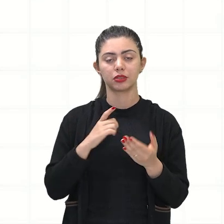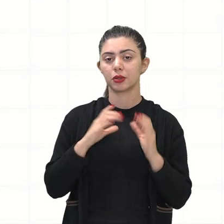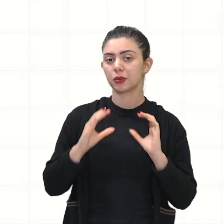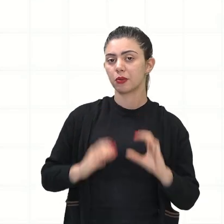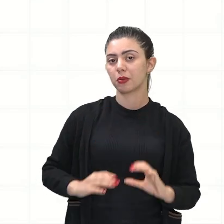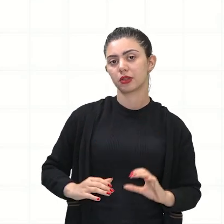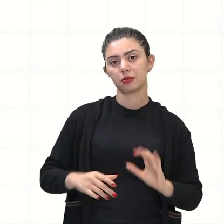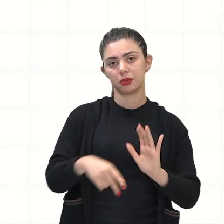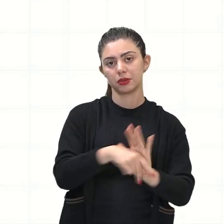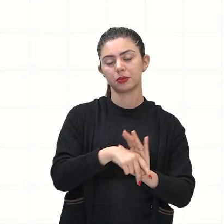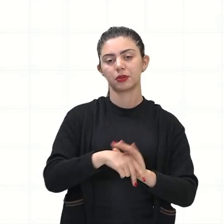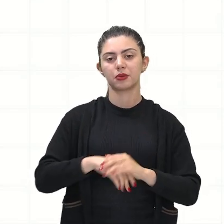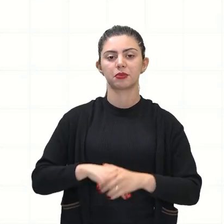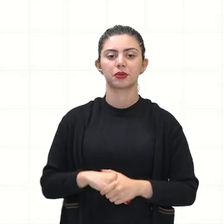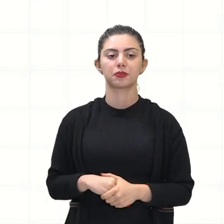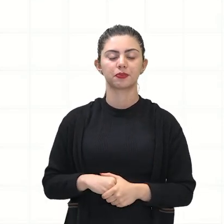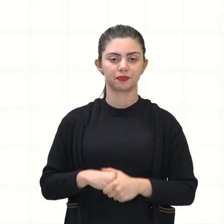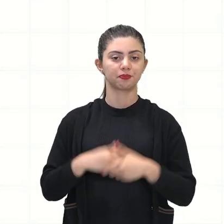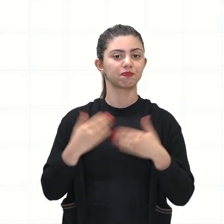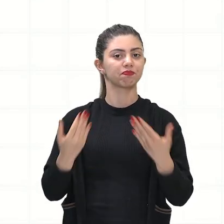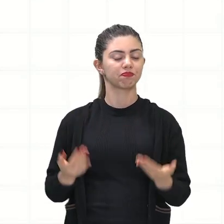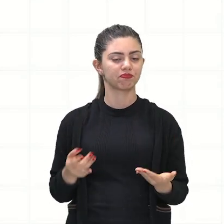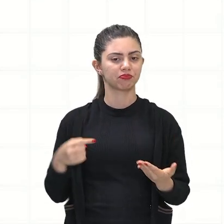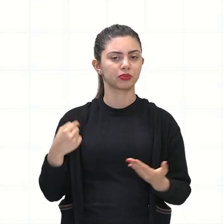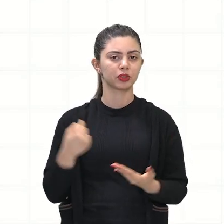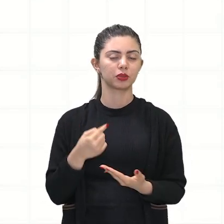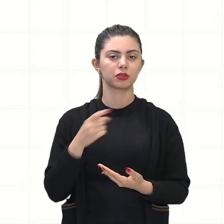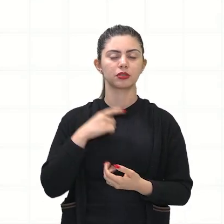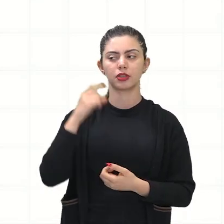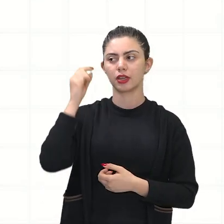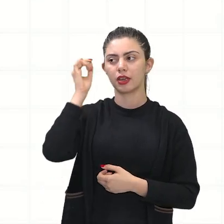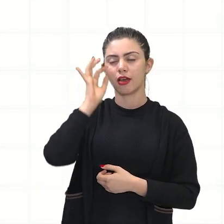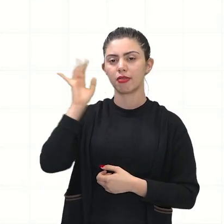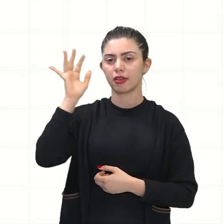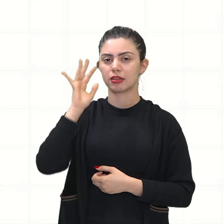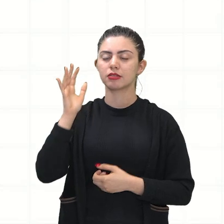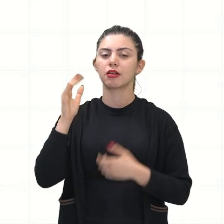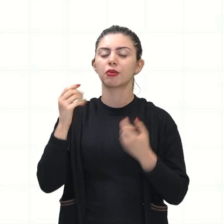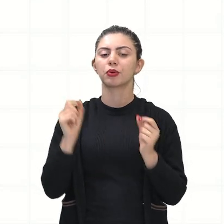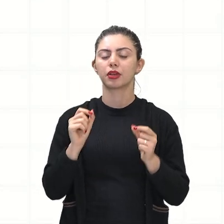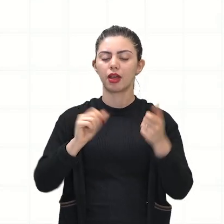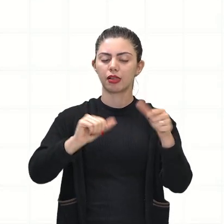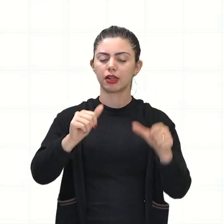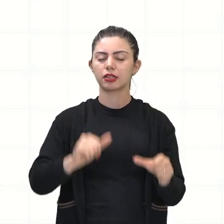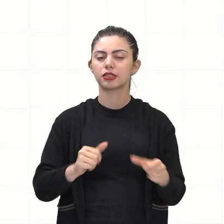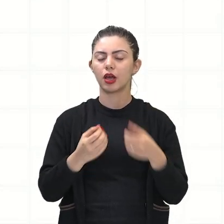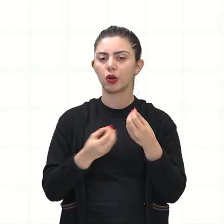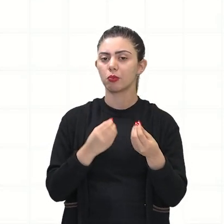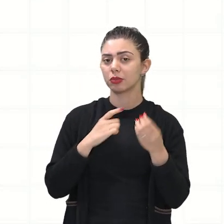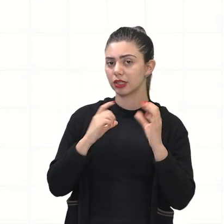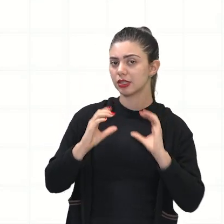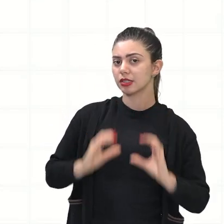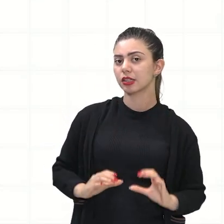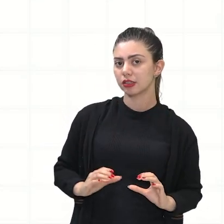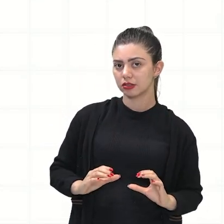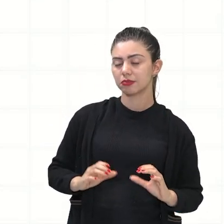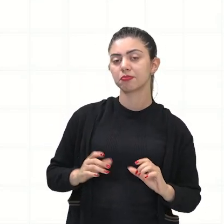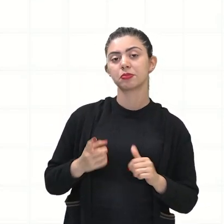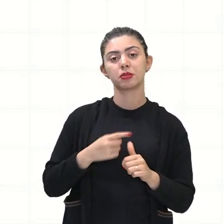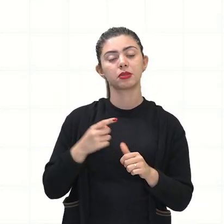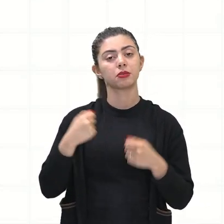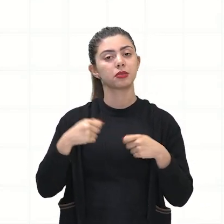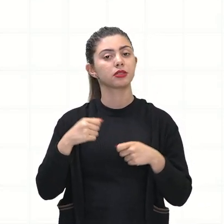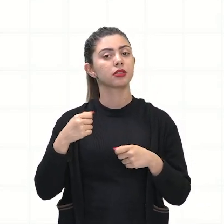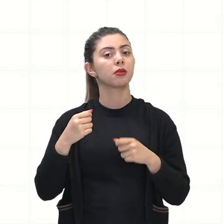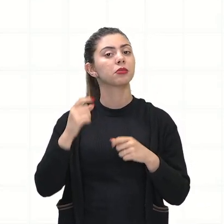de agir. Então, quando paramos para pensar nessa dimensão da cidadania, nós temos que pensar